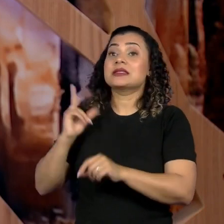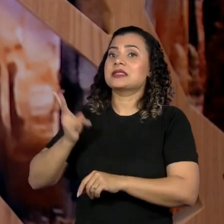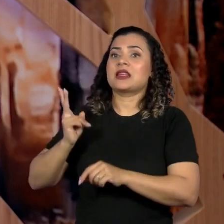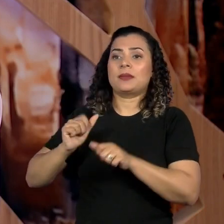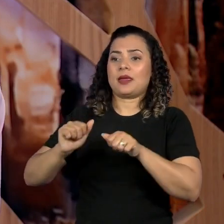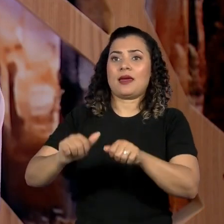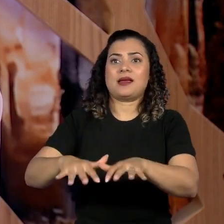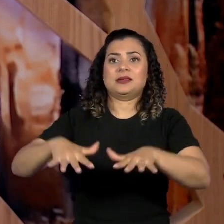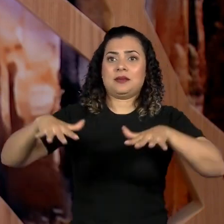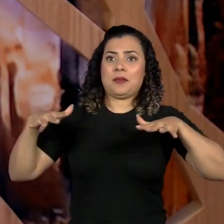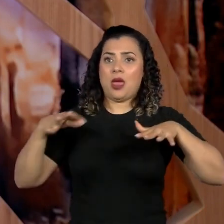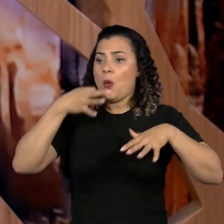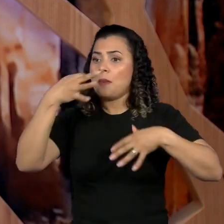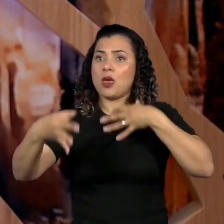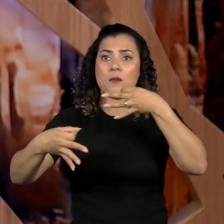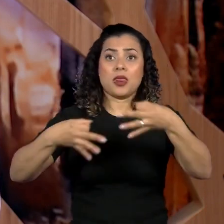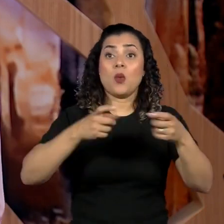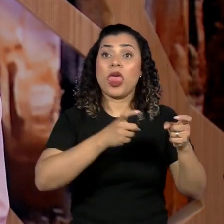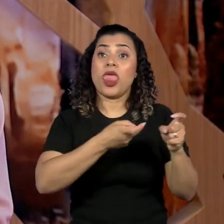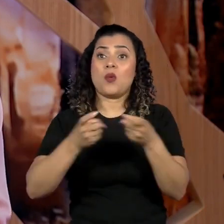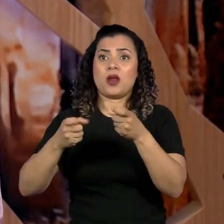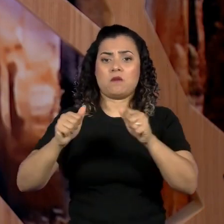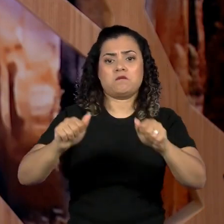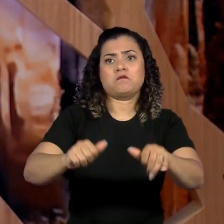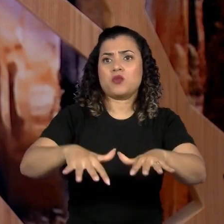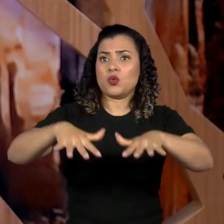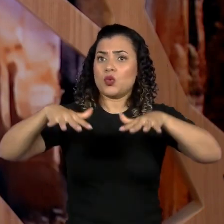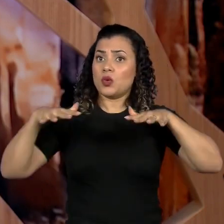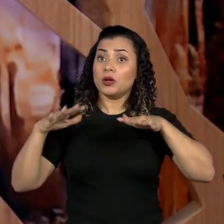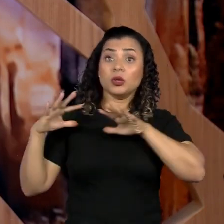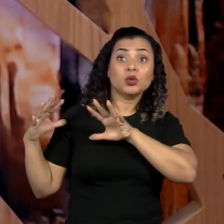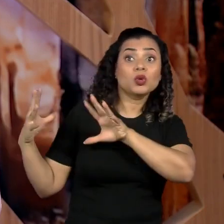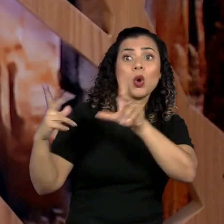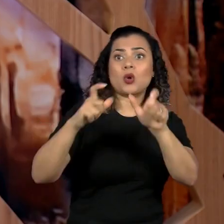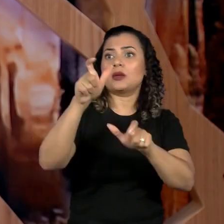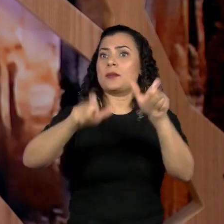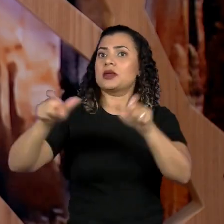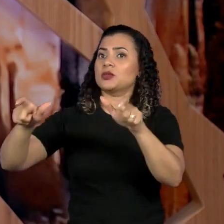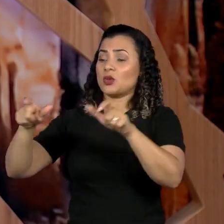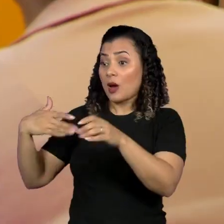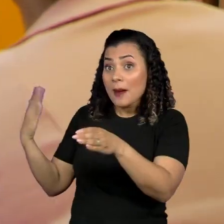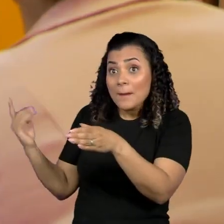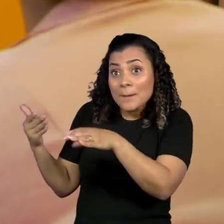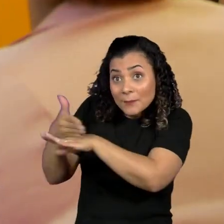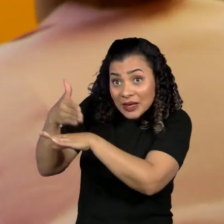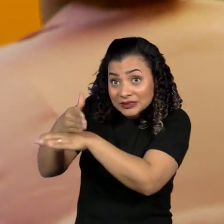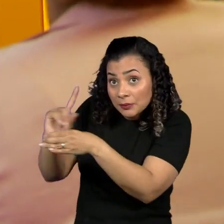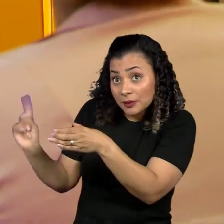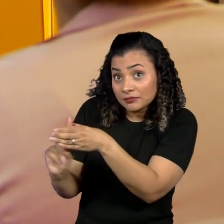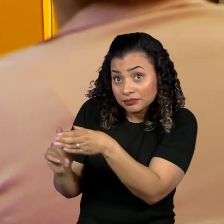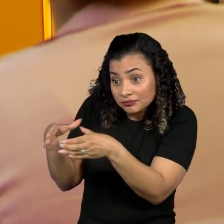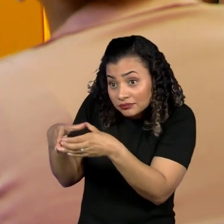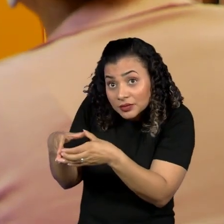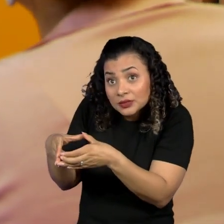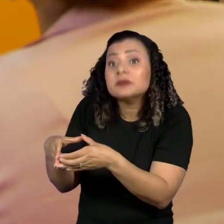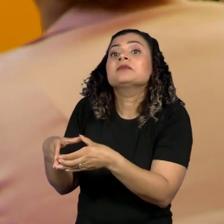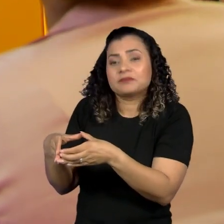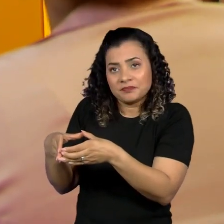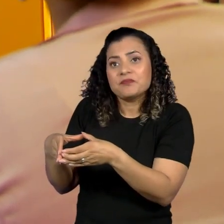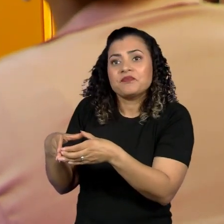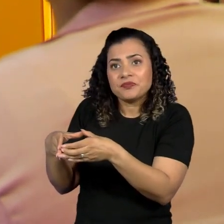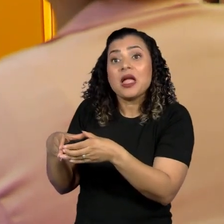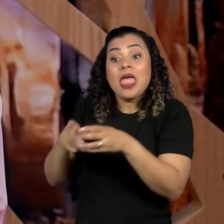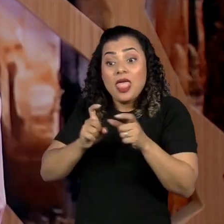assembleia. Essa assembleia é a reunião que une todas as pessoas que fazem parte da cooperativa e nessas reuniões